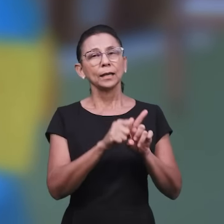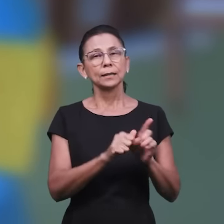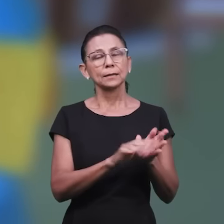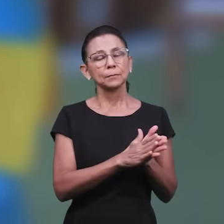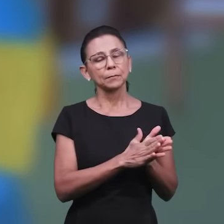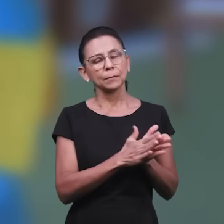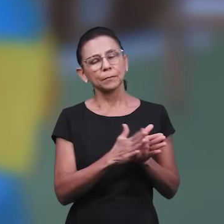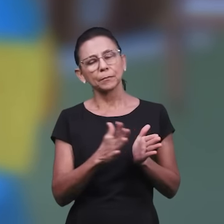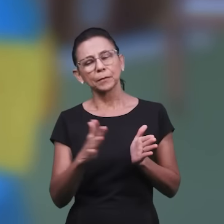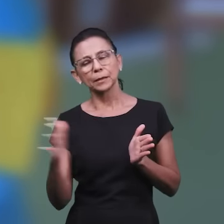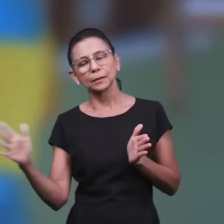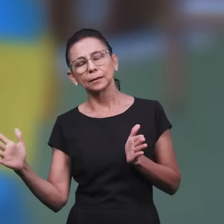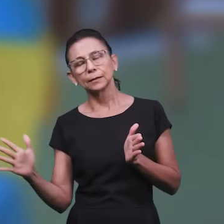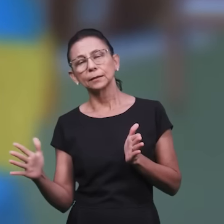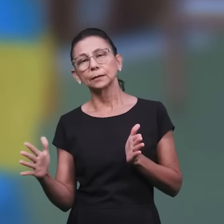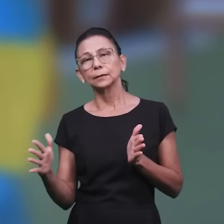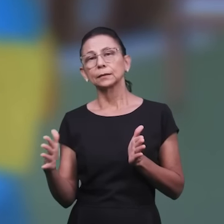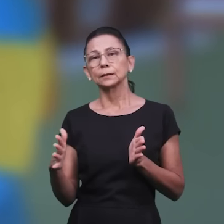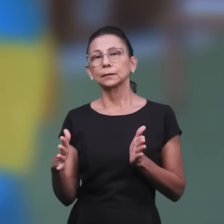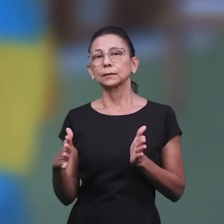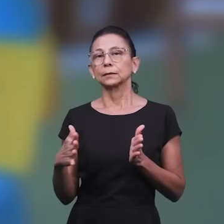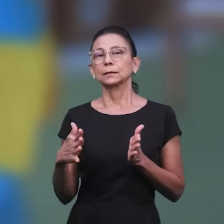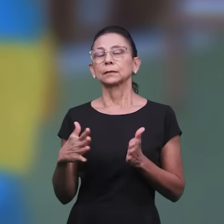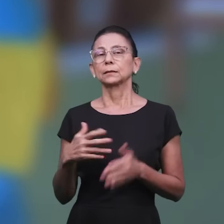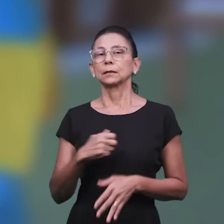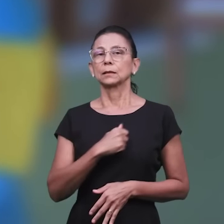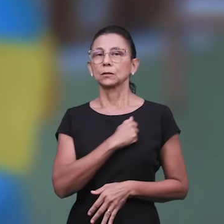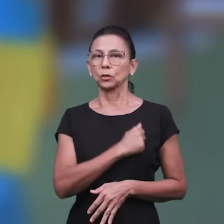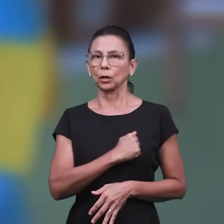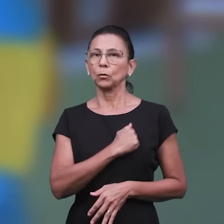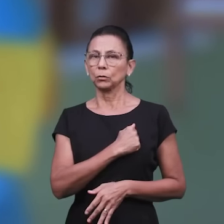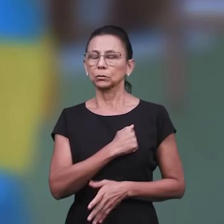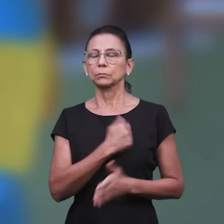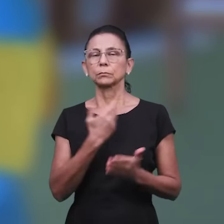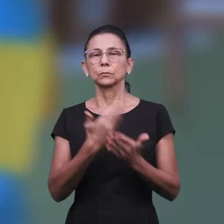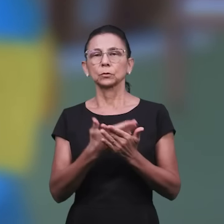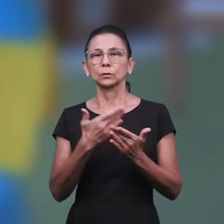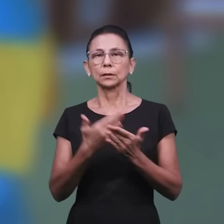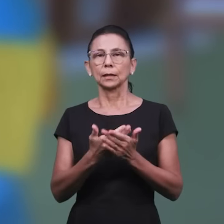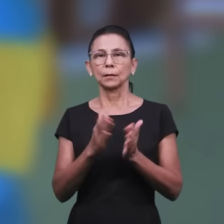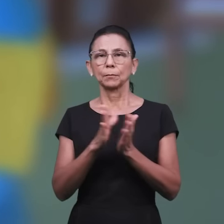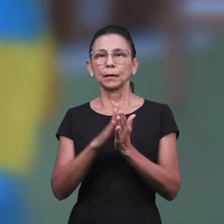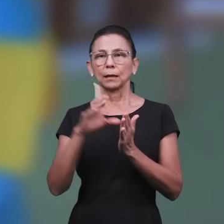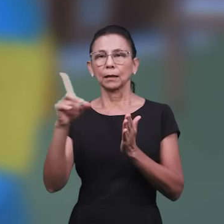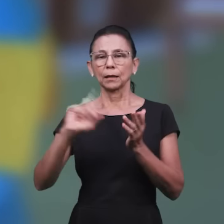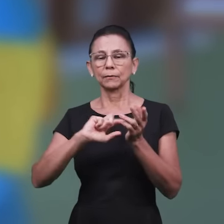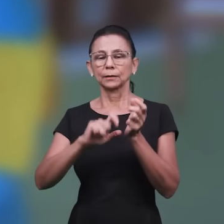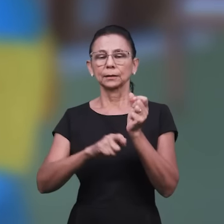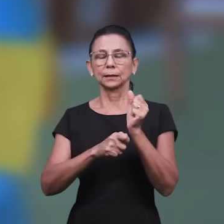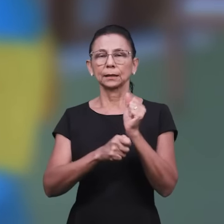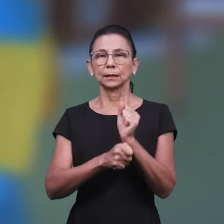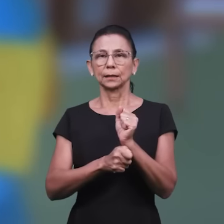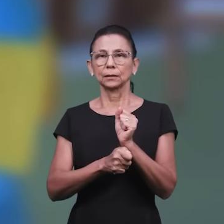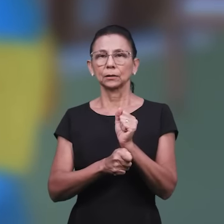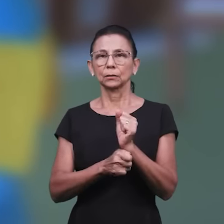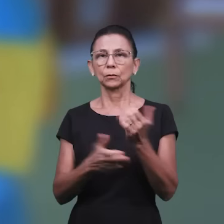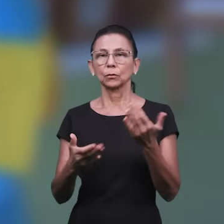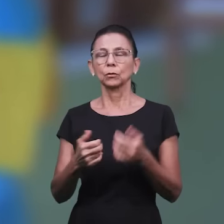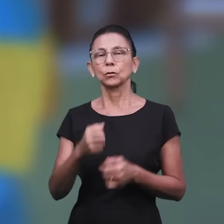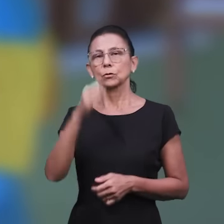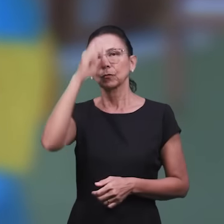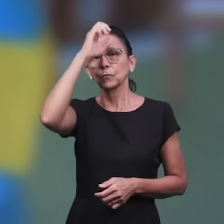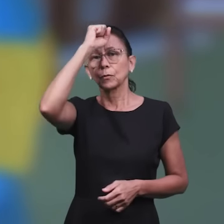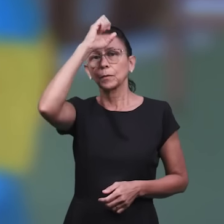vamos estudar sobre os segredos da Palavra de Deus. E nessa segunda aula, veremos sobre os